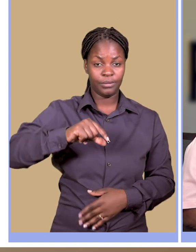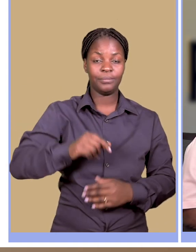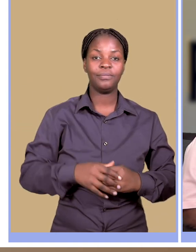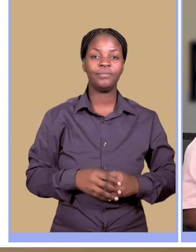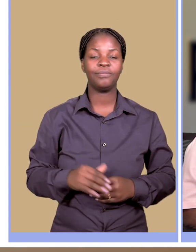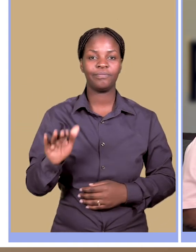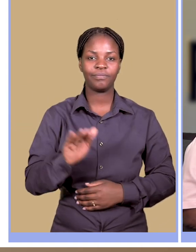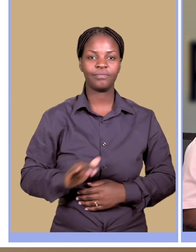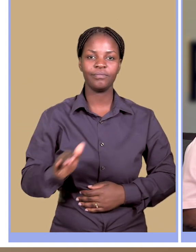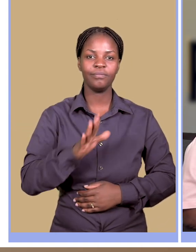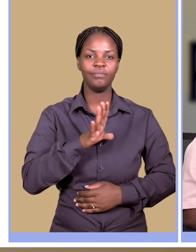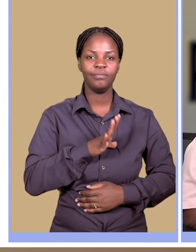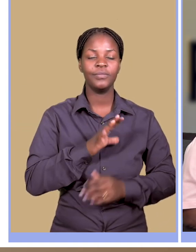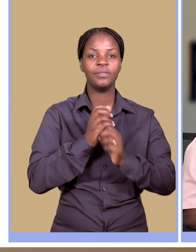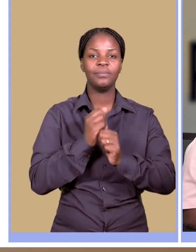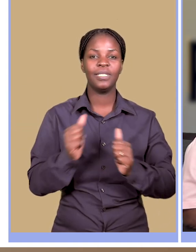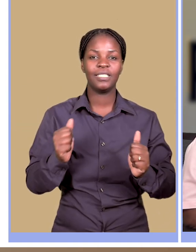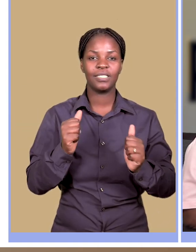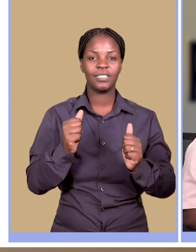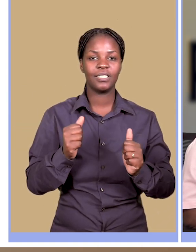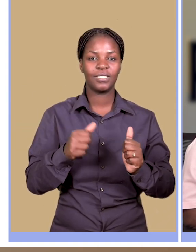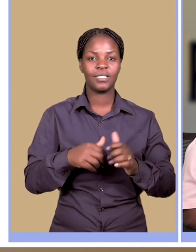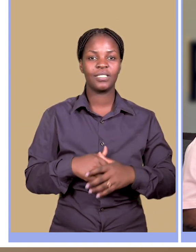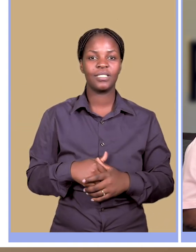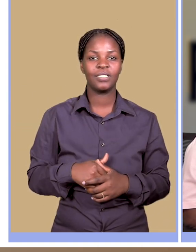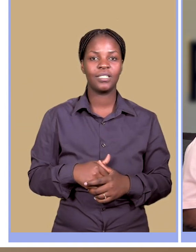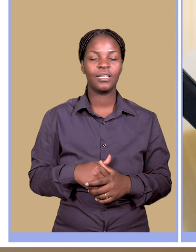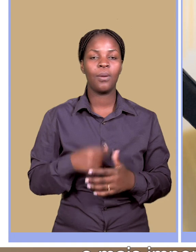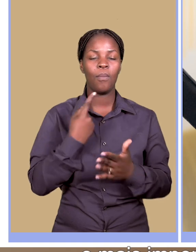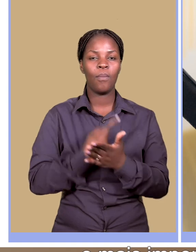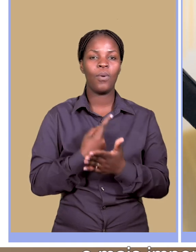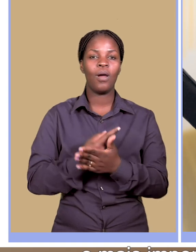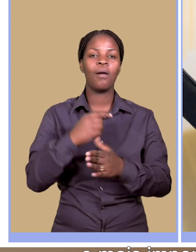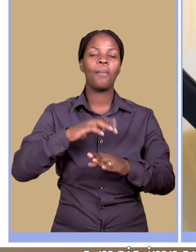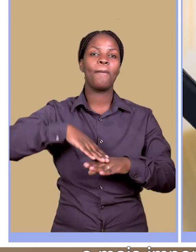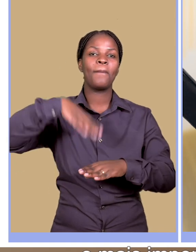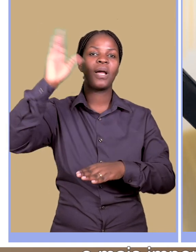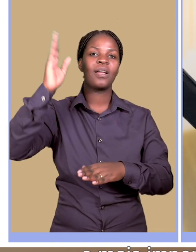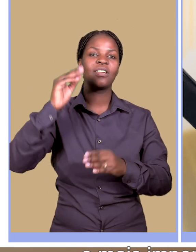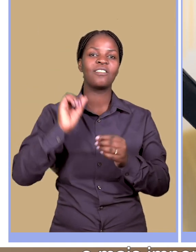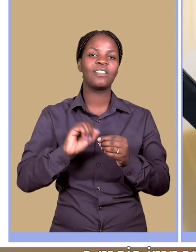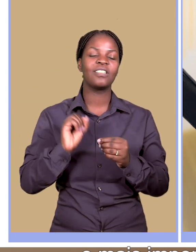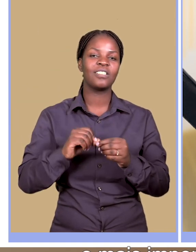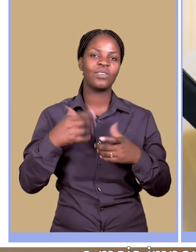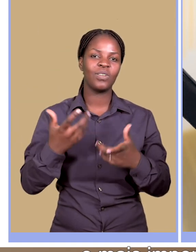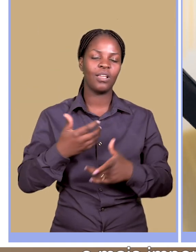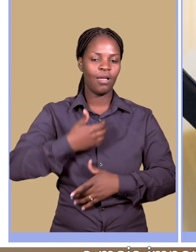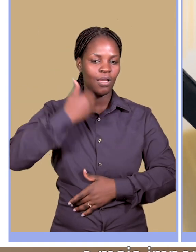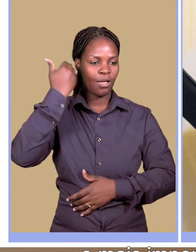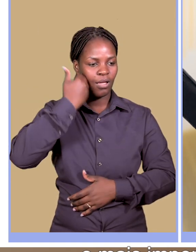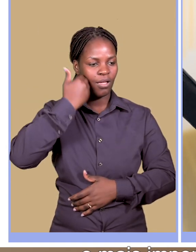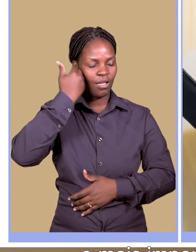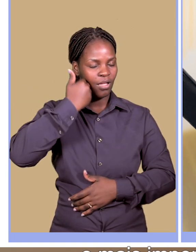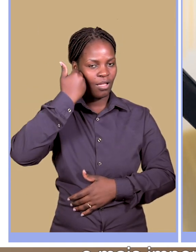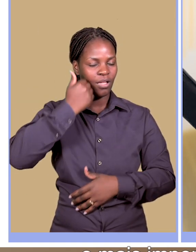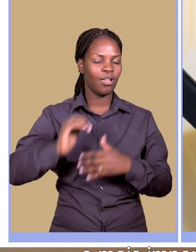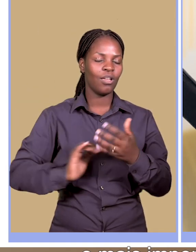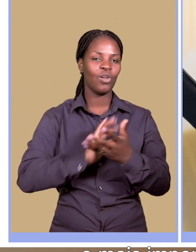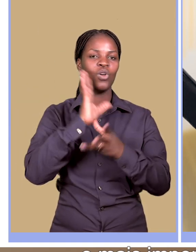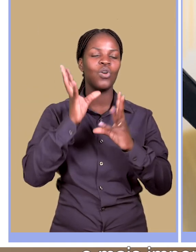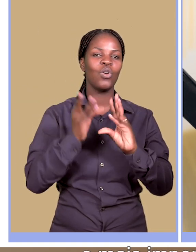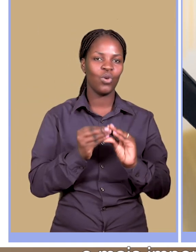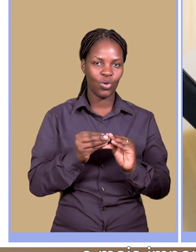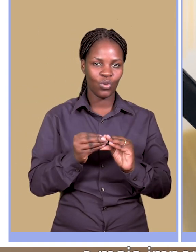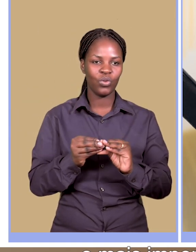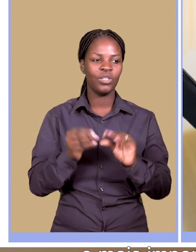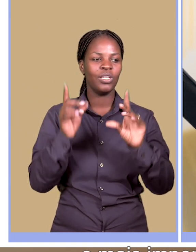temos lá, tanto nas comunidades. Mas no fim do dia, e mais importante aqui, é a sensibilização de todos sobre